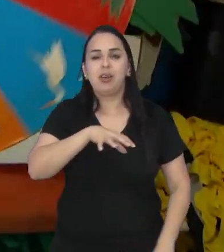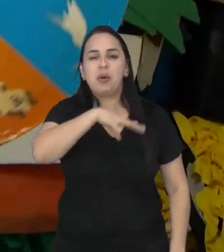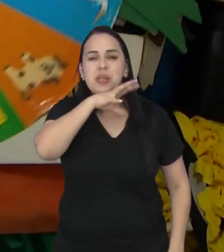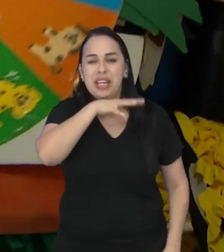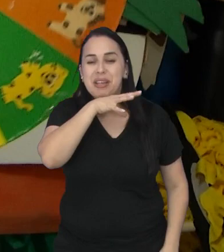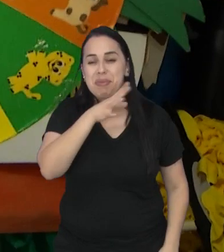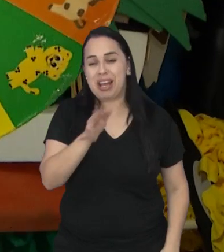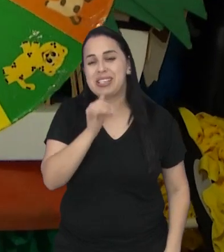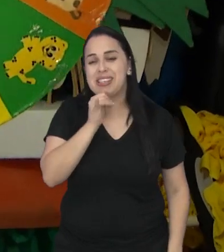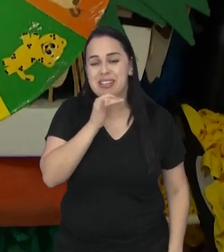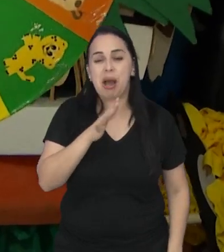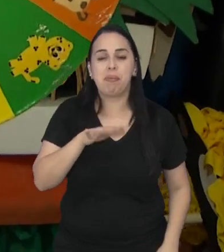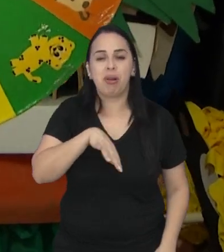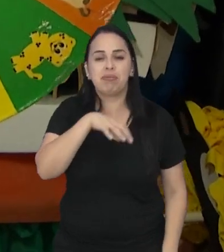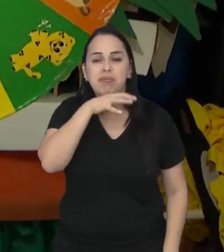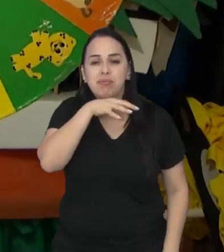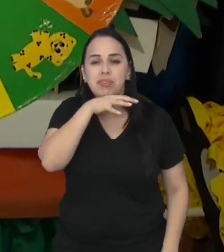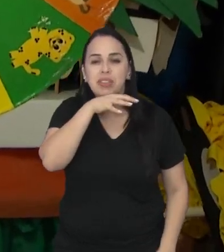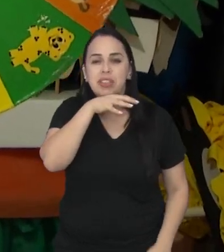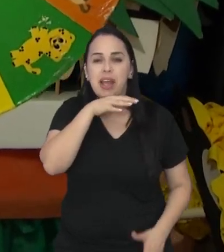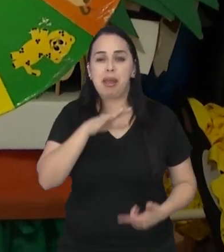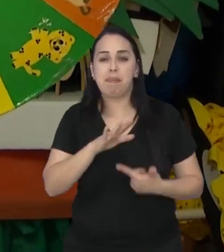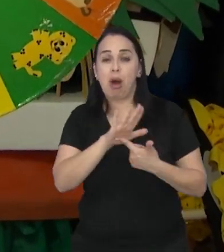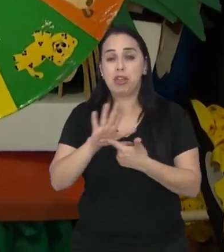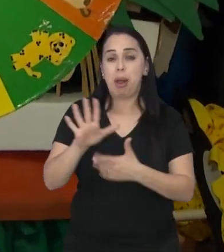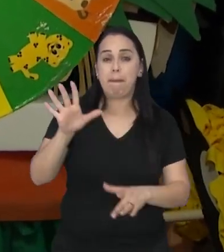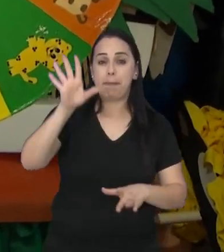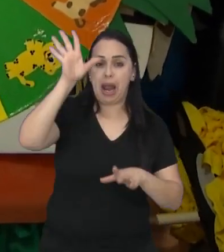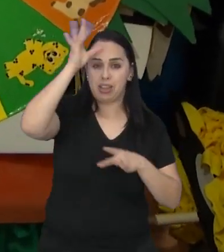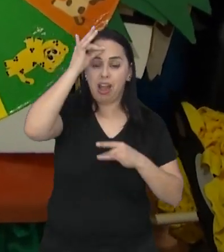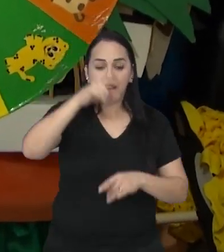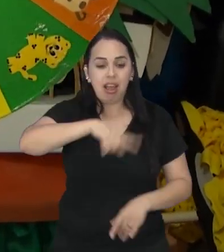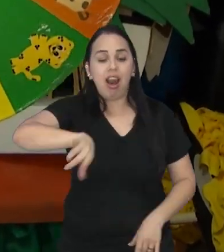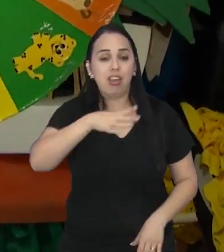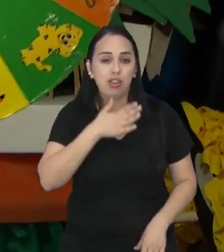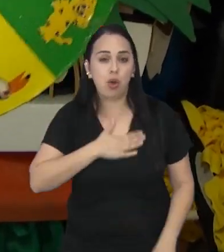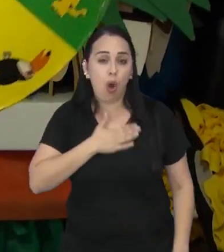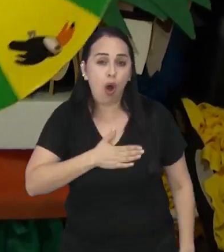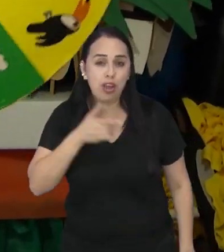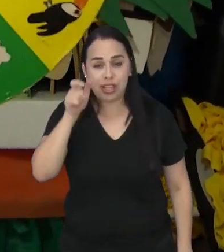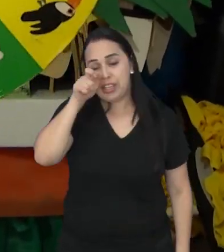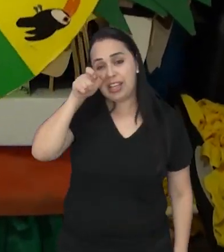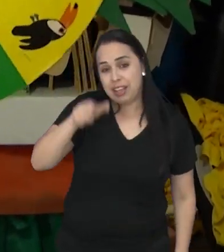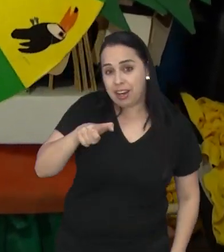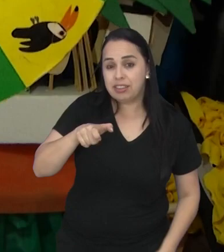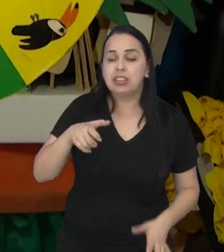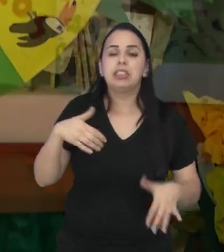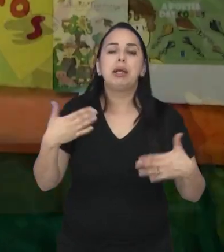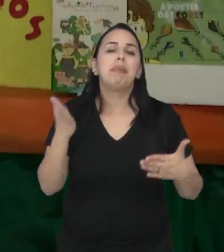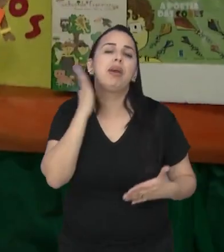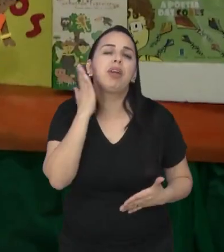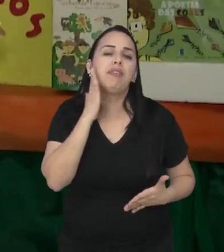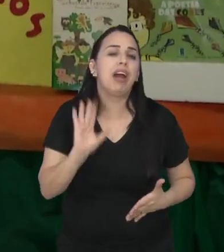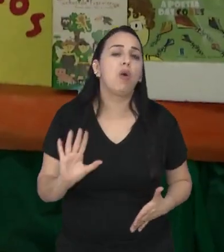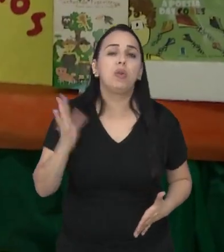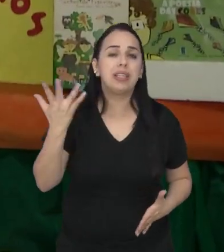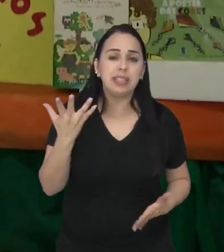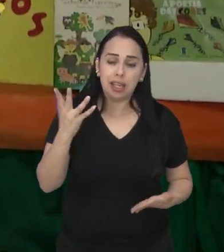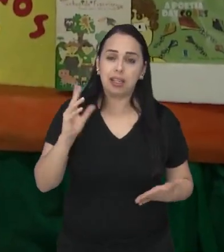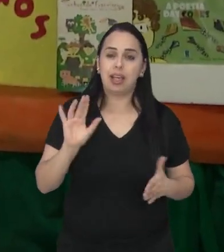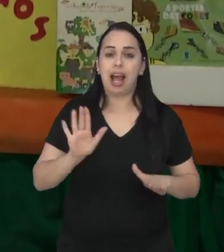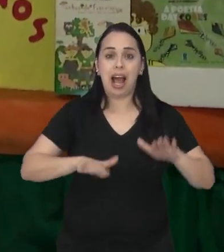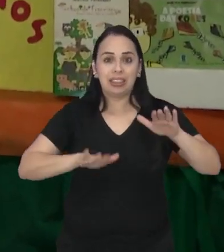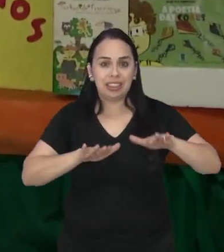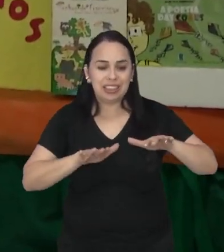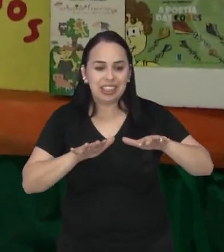caso, eu crio os animais, trago esses animais para elas se interessam, quer saber o que vai acontecer com o animal. Então eu